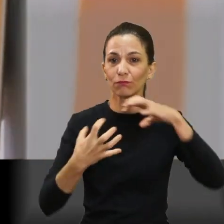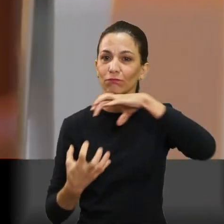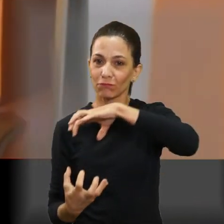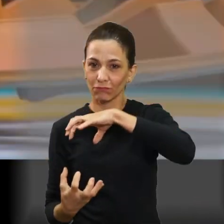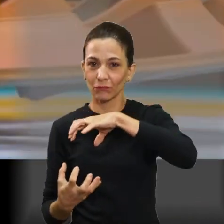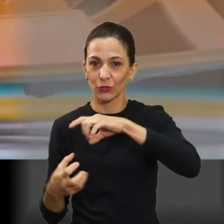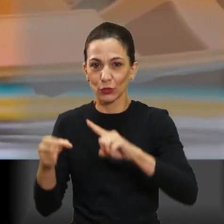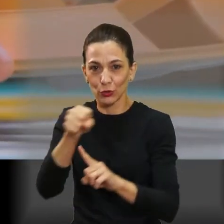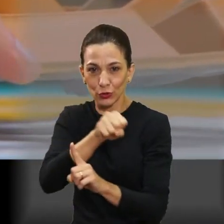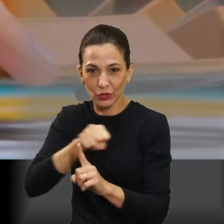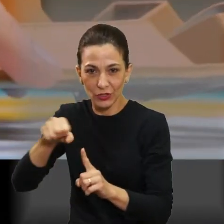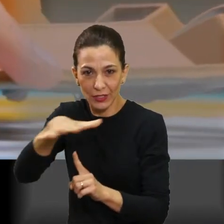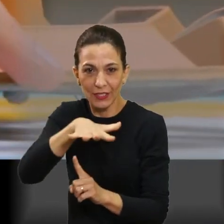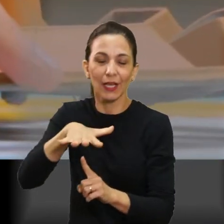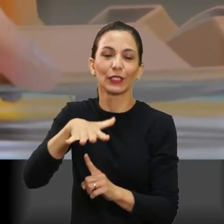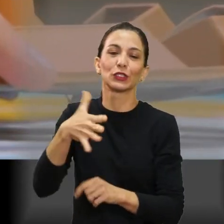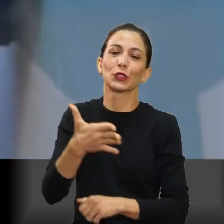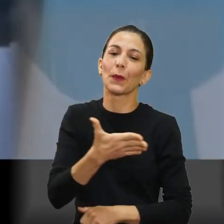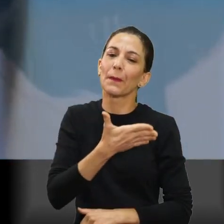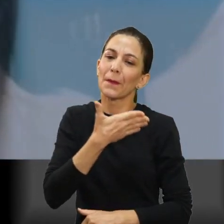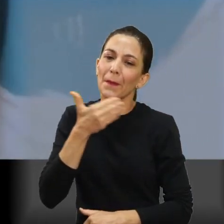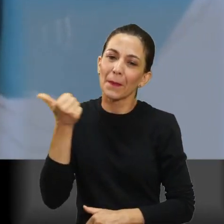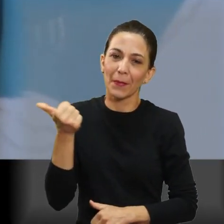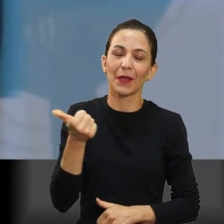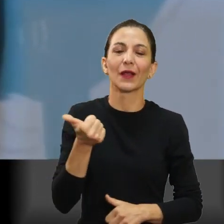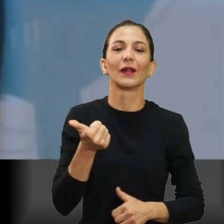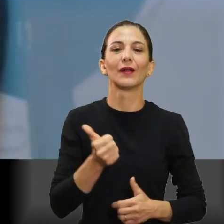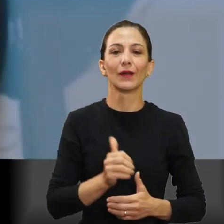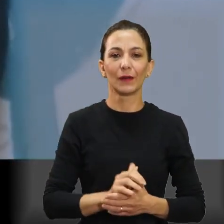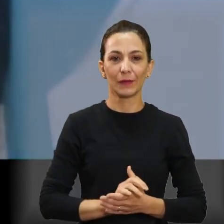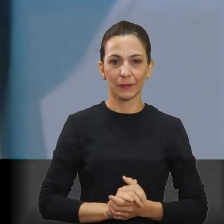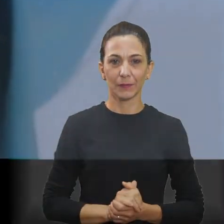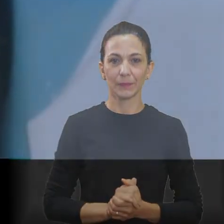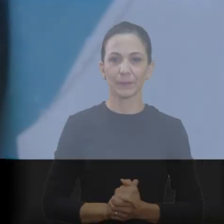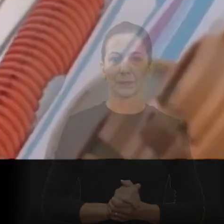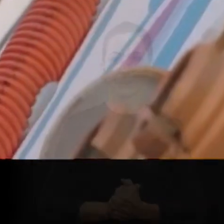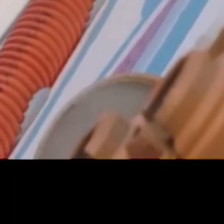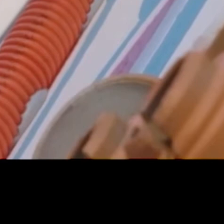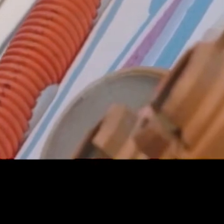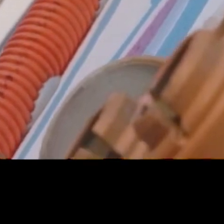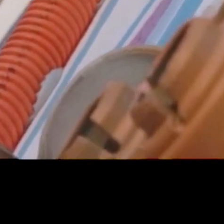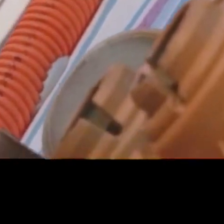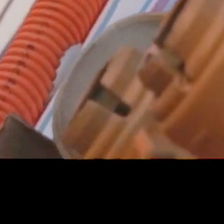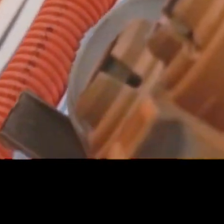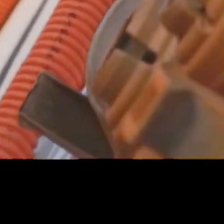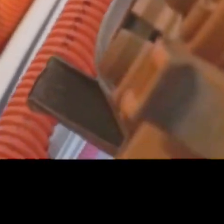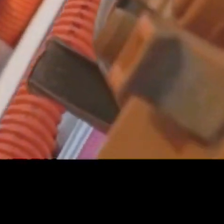maneira com a qual a gente tem para transformar a sociedade num lugar melhor.